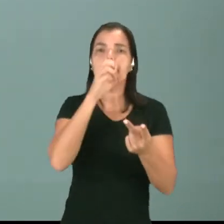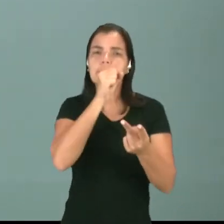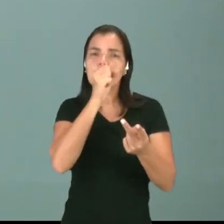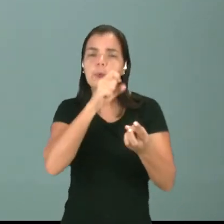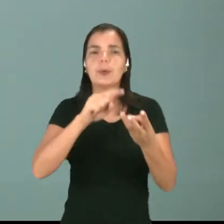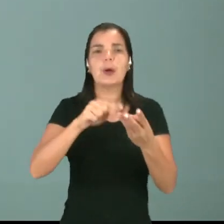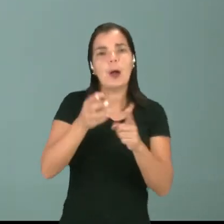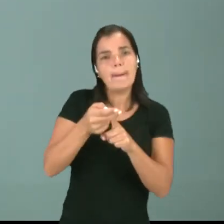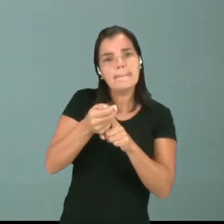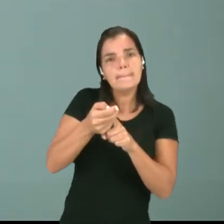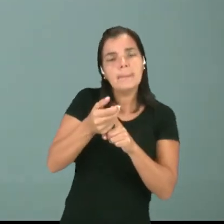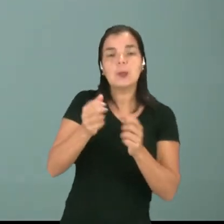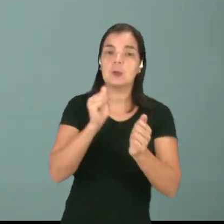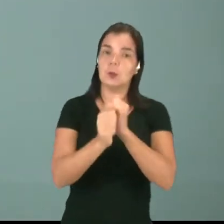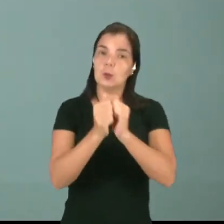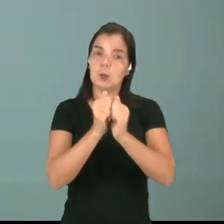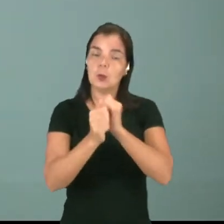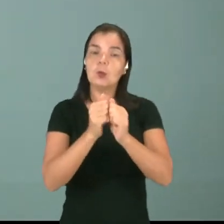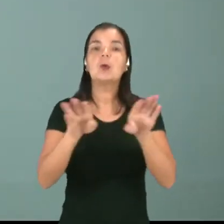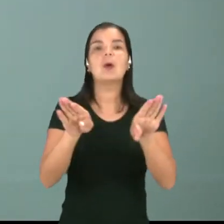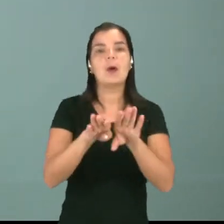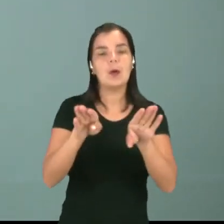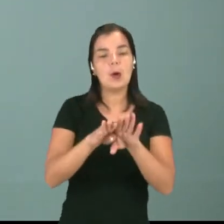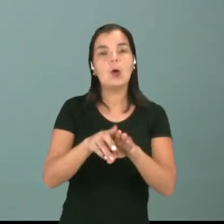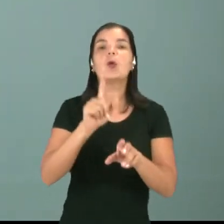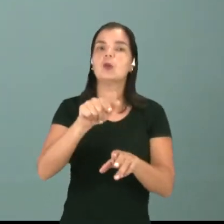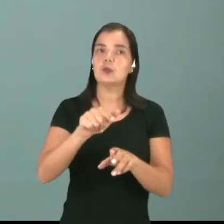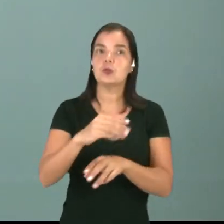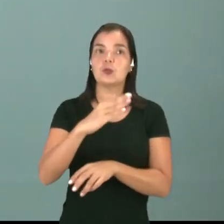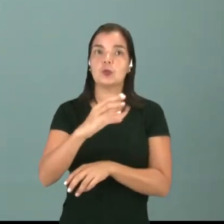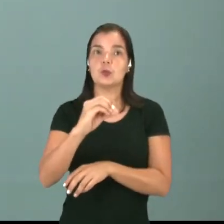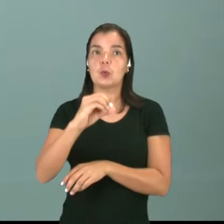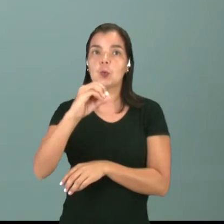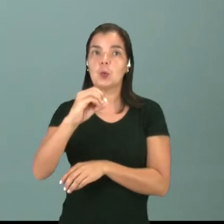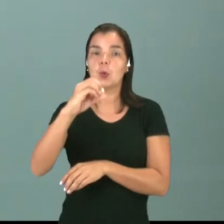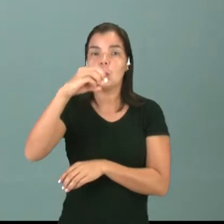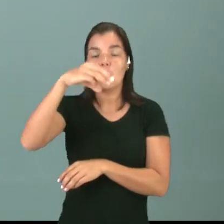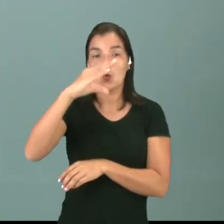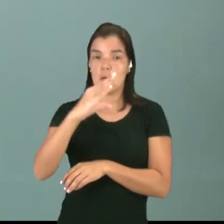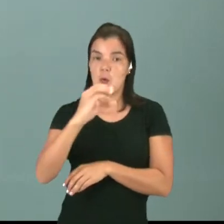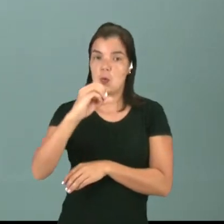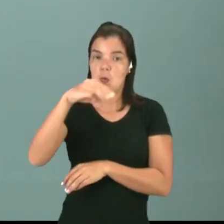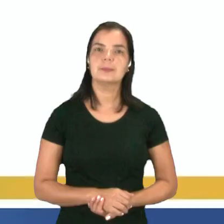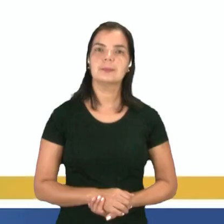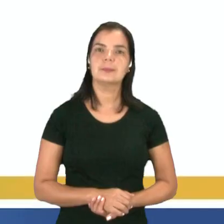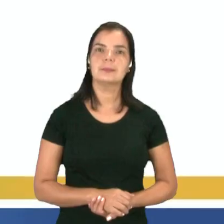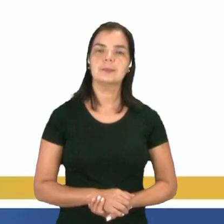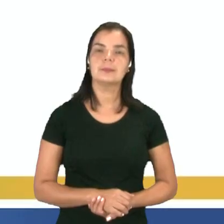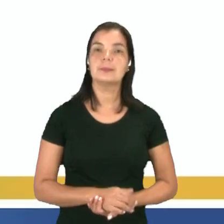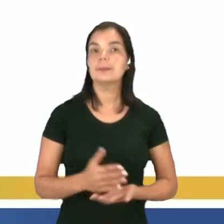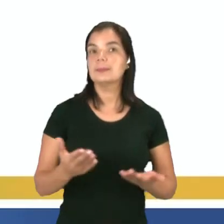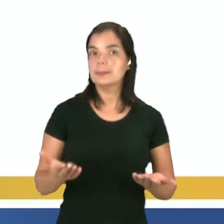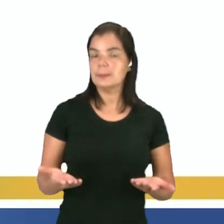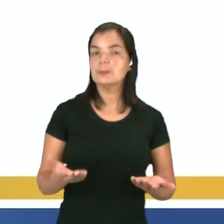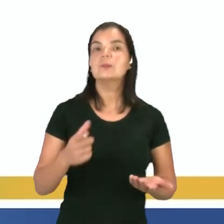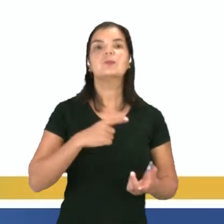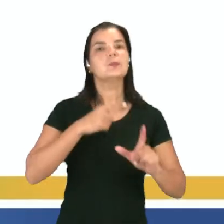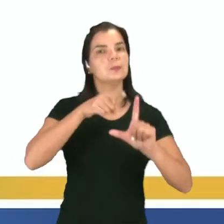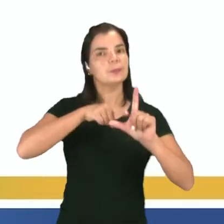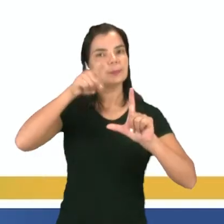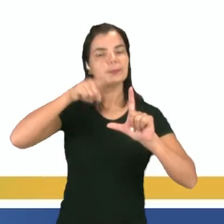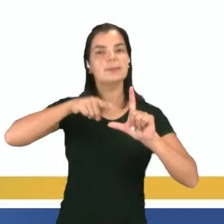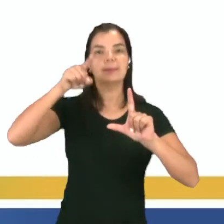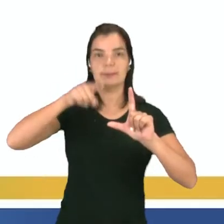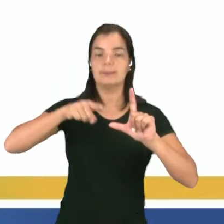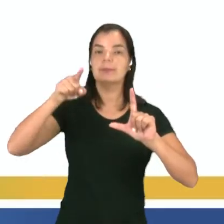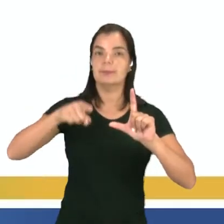a milho, a arroz, são isso que nós chamamos de commodities no mercado internacional. Aí eu tenho um gráfico